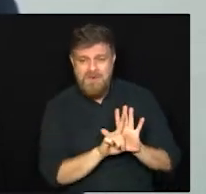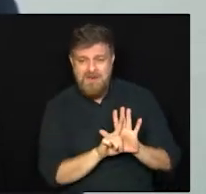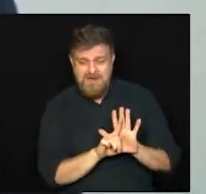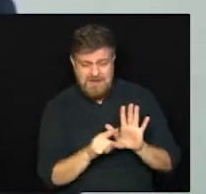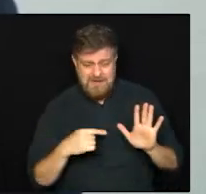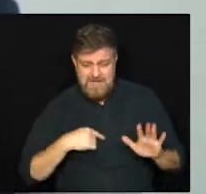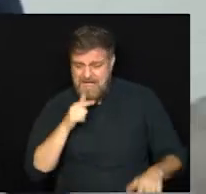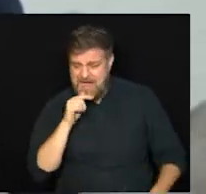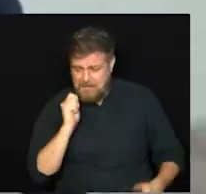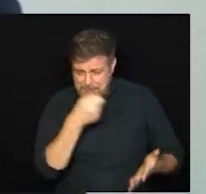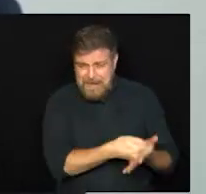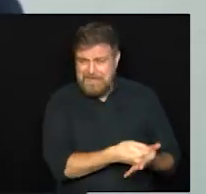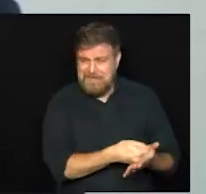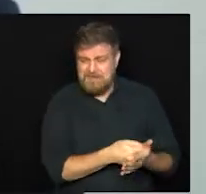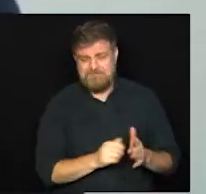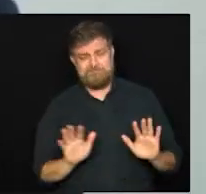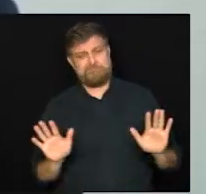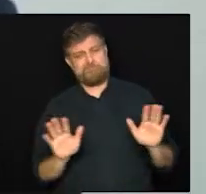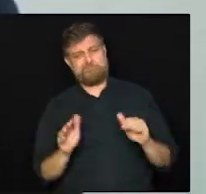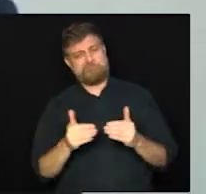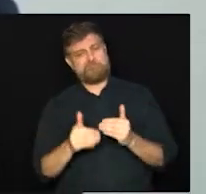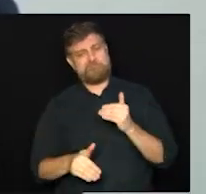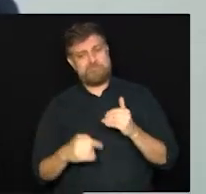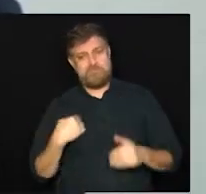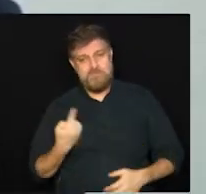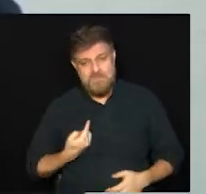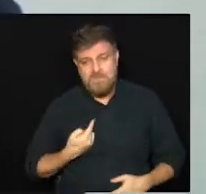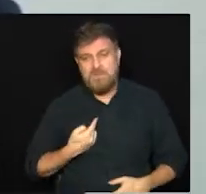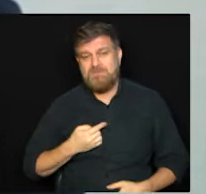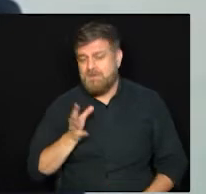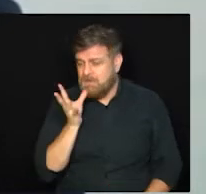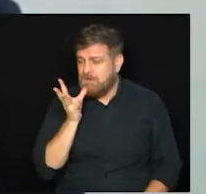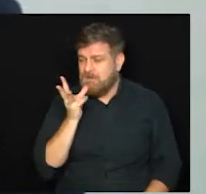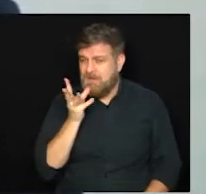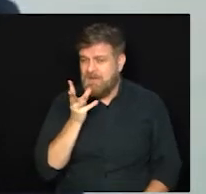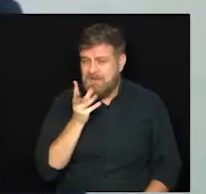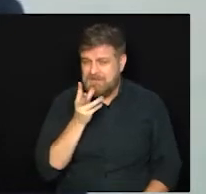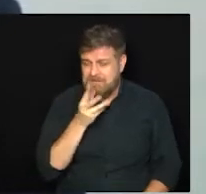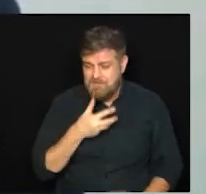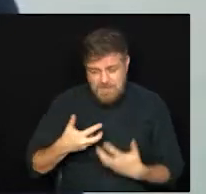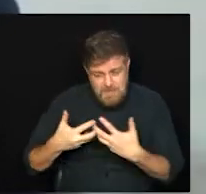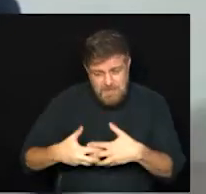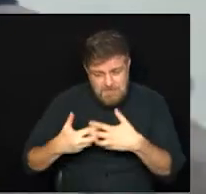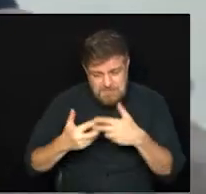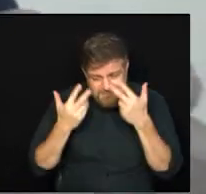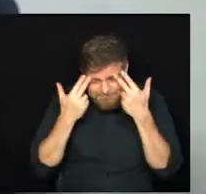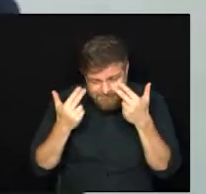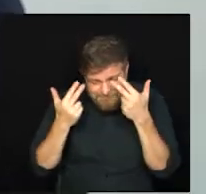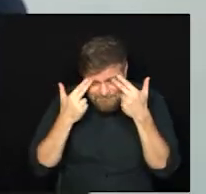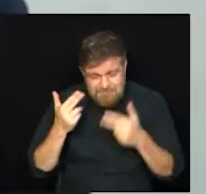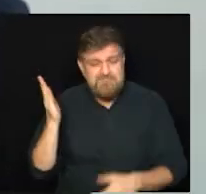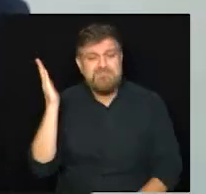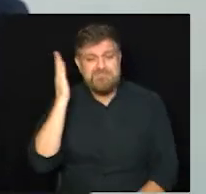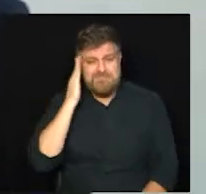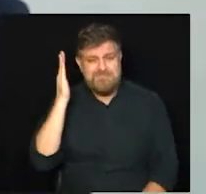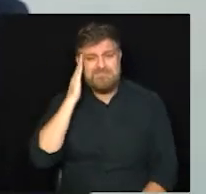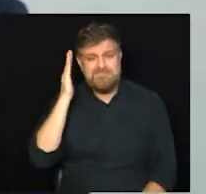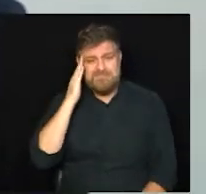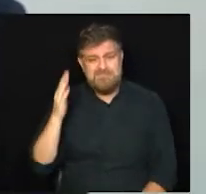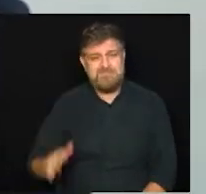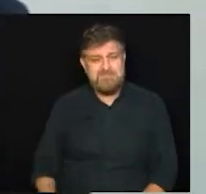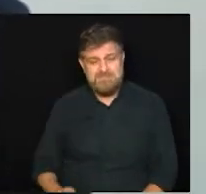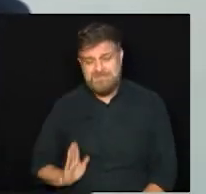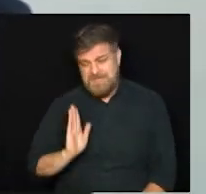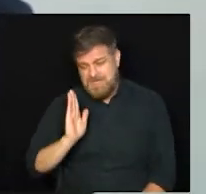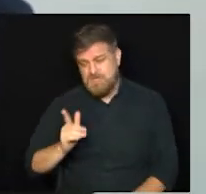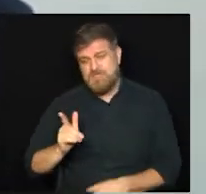segmento vai demorar o retorno, é importante dizer isso. Como o Vanderlei falou, a gente já